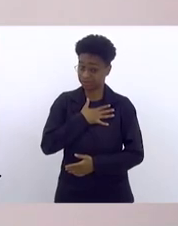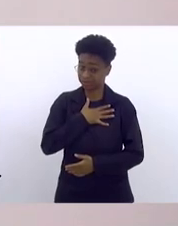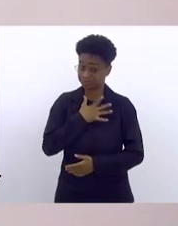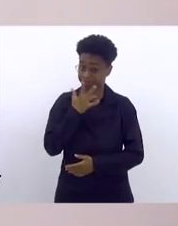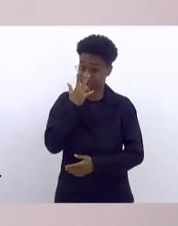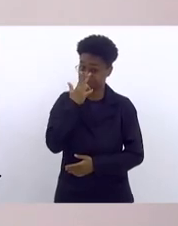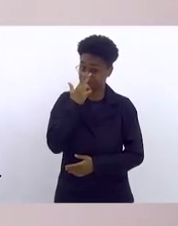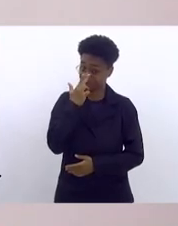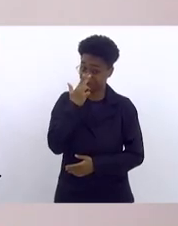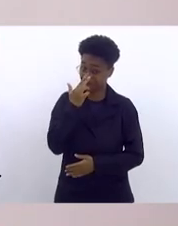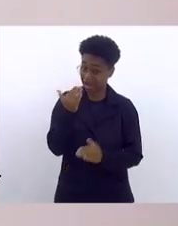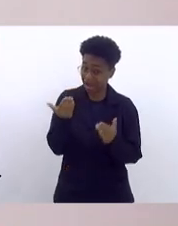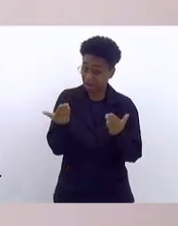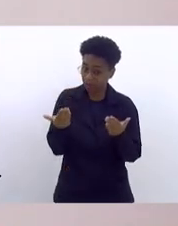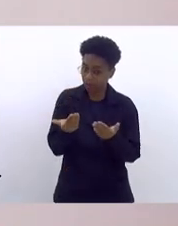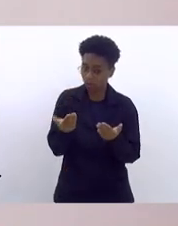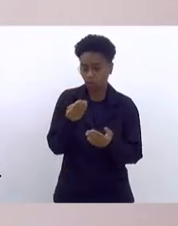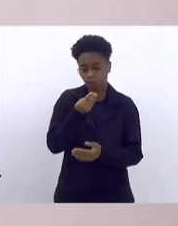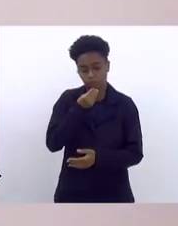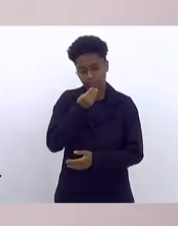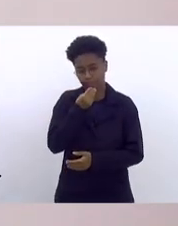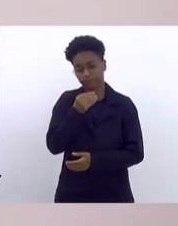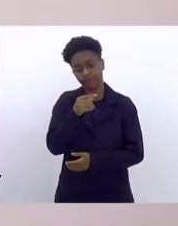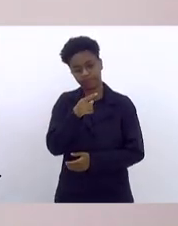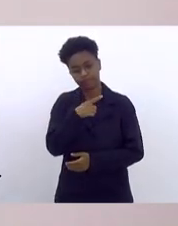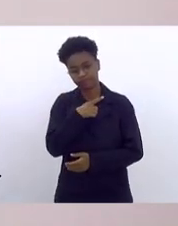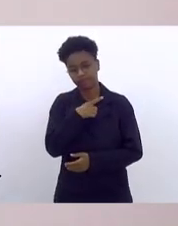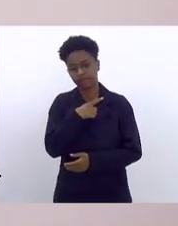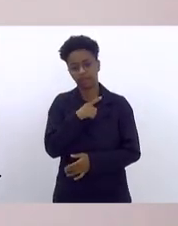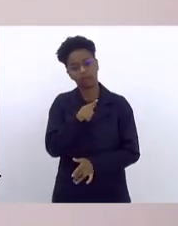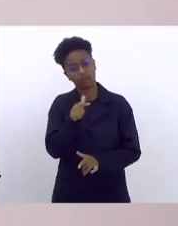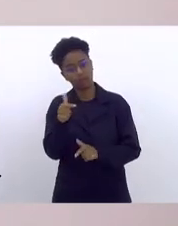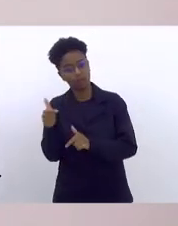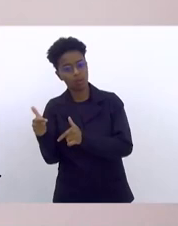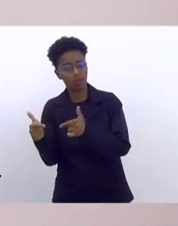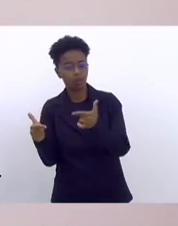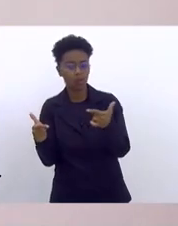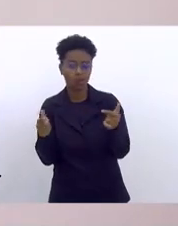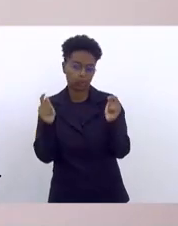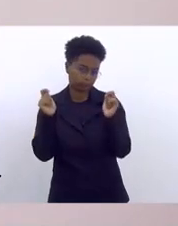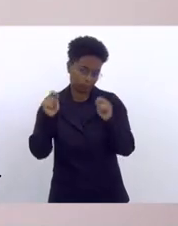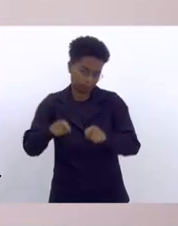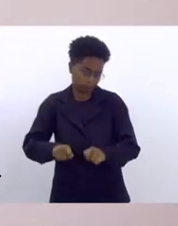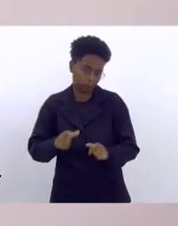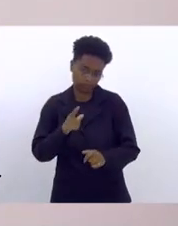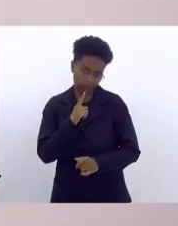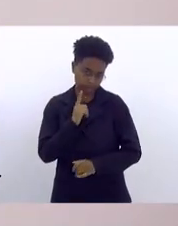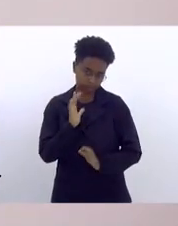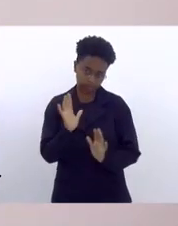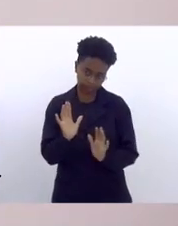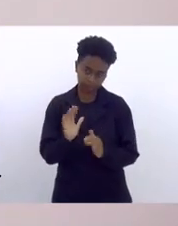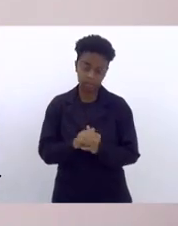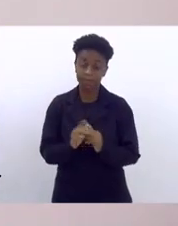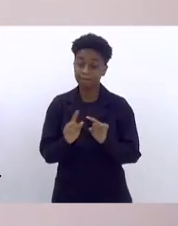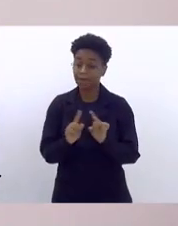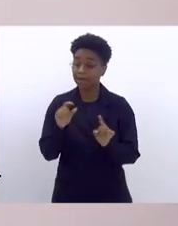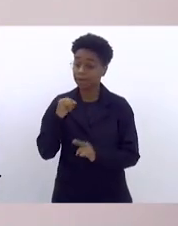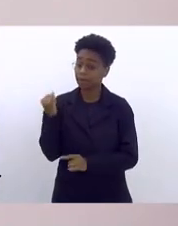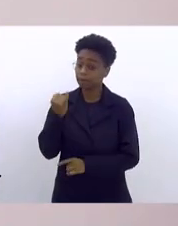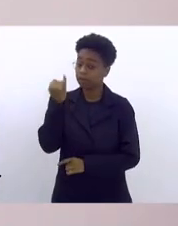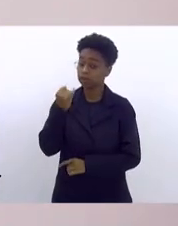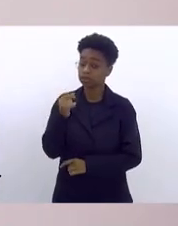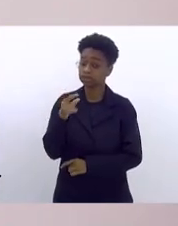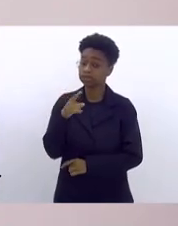neste momento e é claro que a gente tem aí muitas outras possibilidades e é importante que a gente